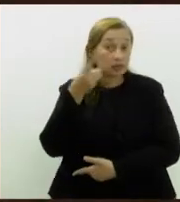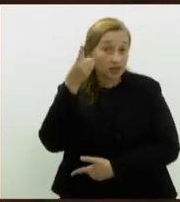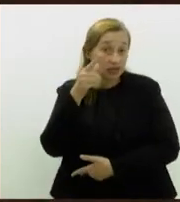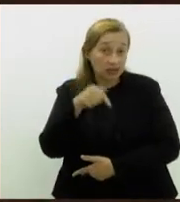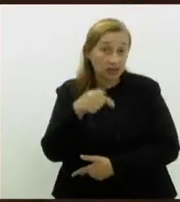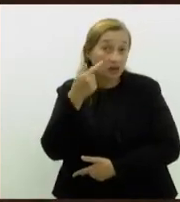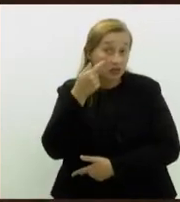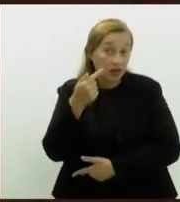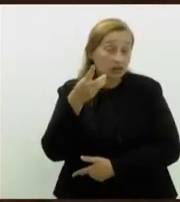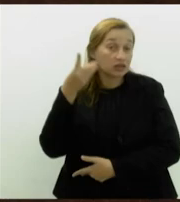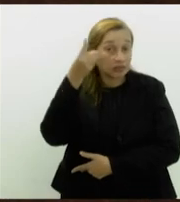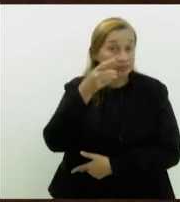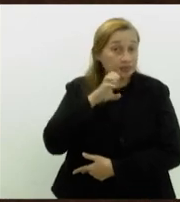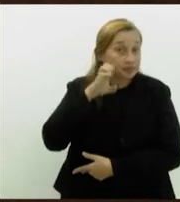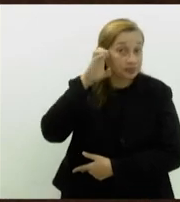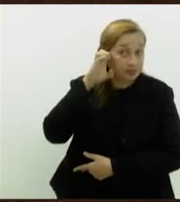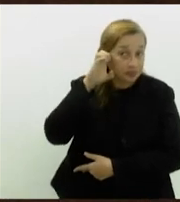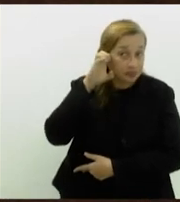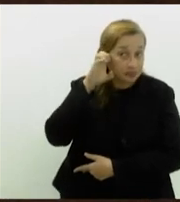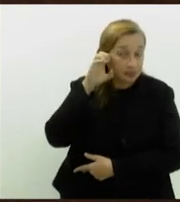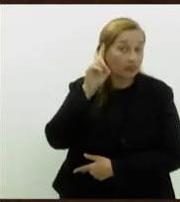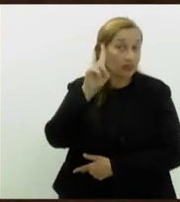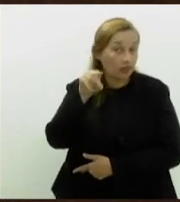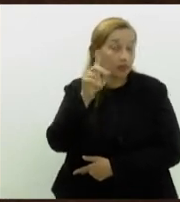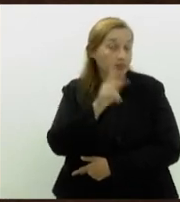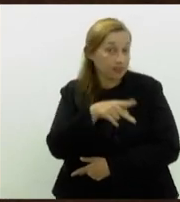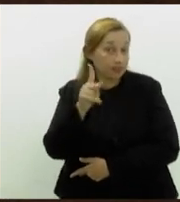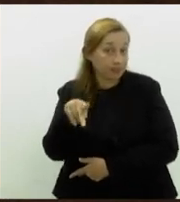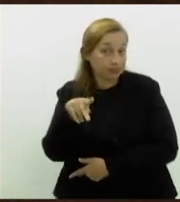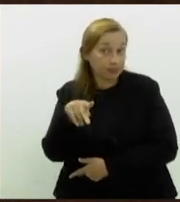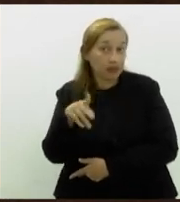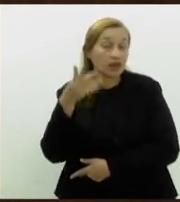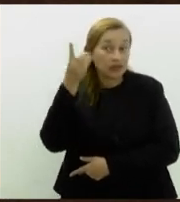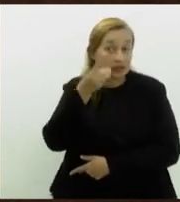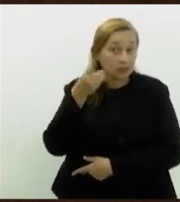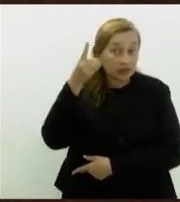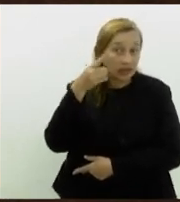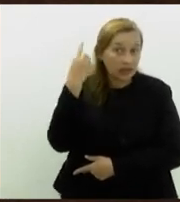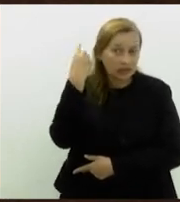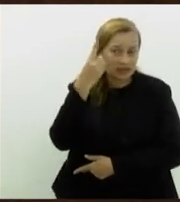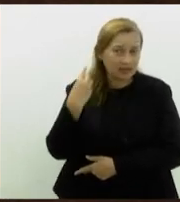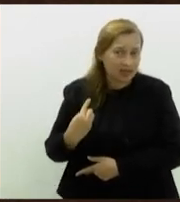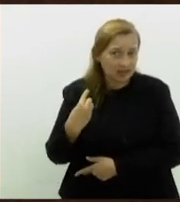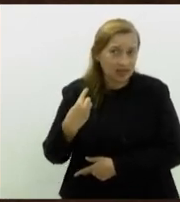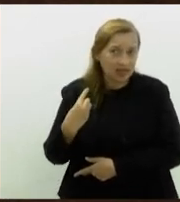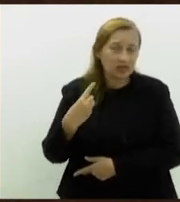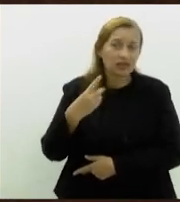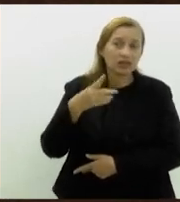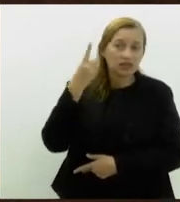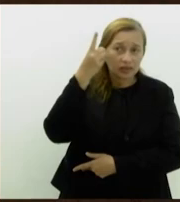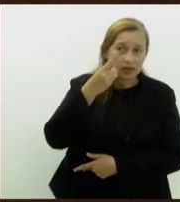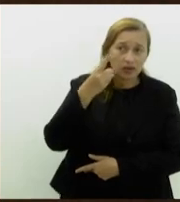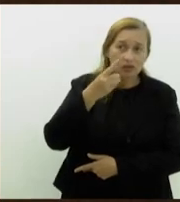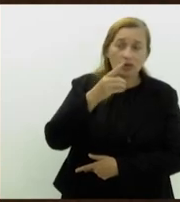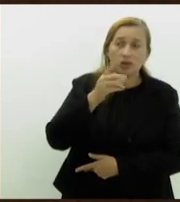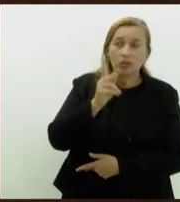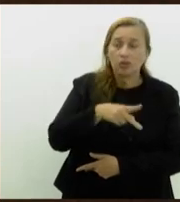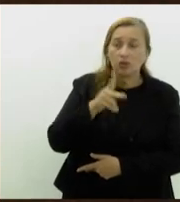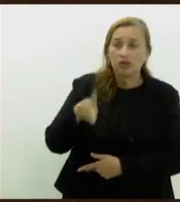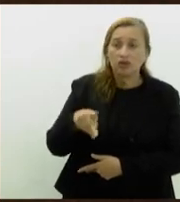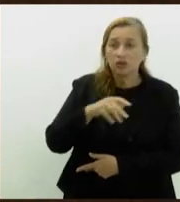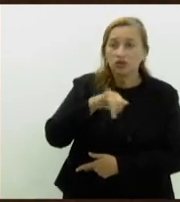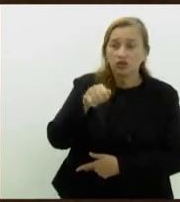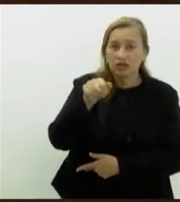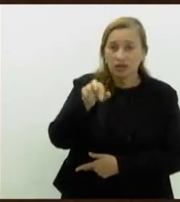vejo a deputada Élica Takimoto, que é uma professora, deputada Dani, deputado professor Josemar,